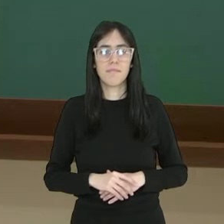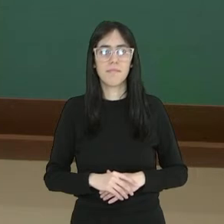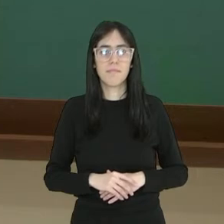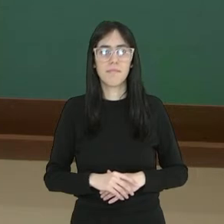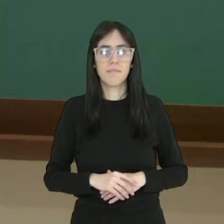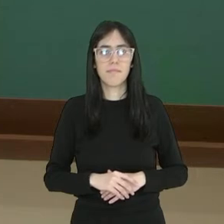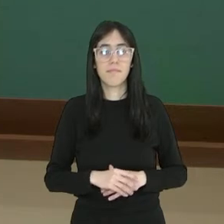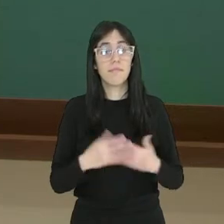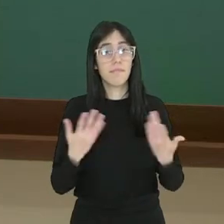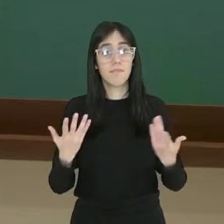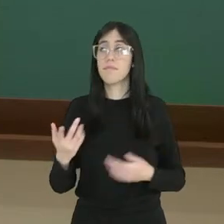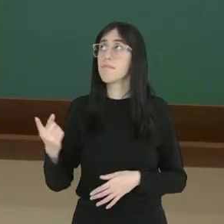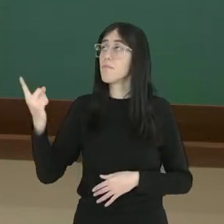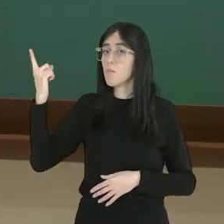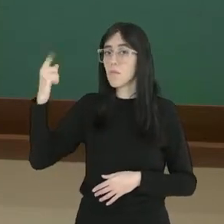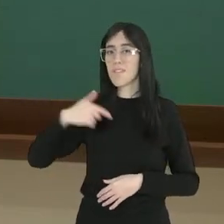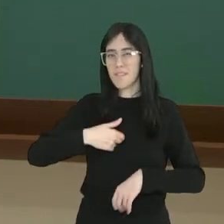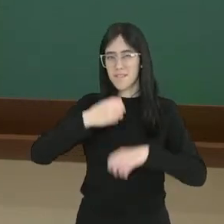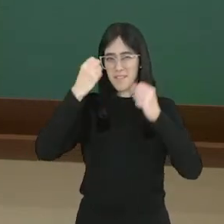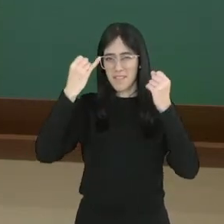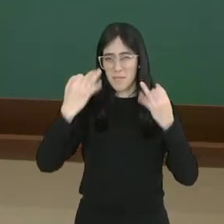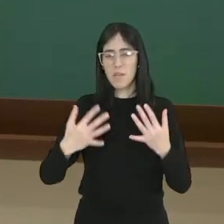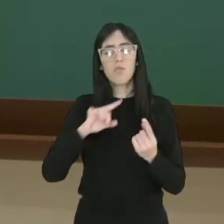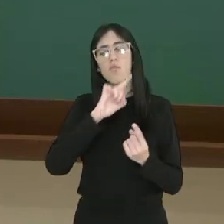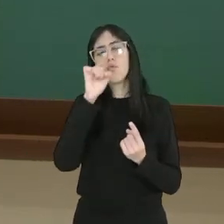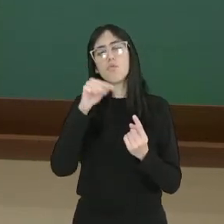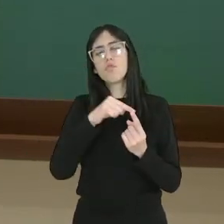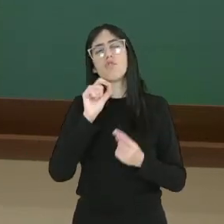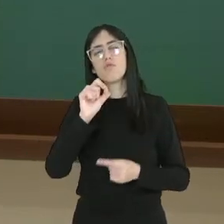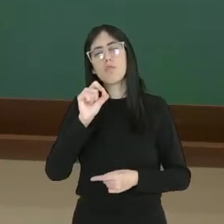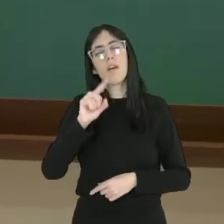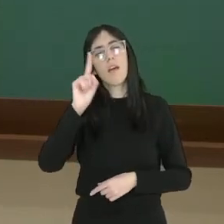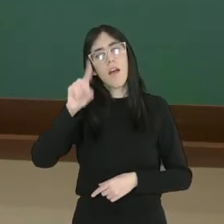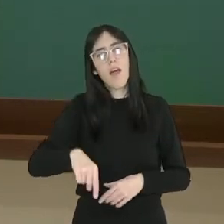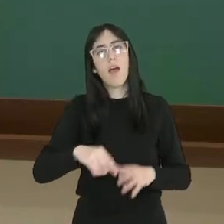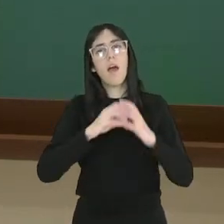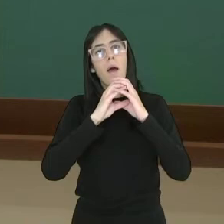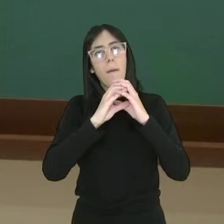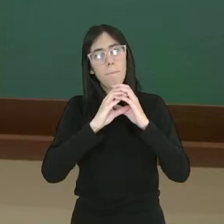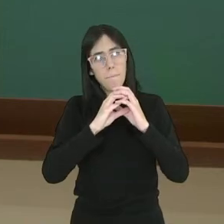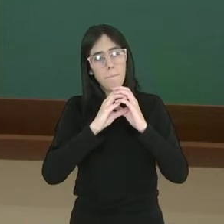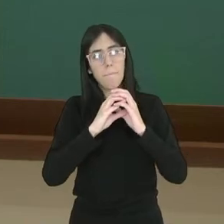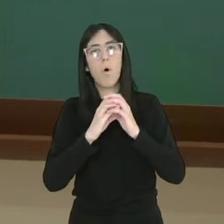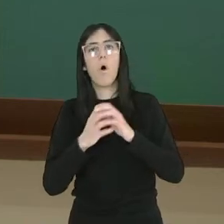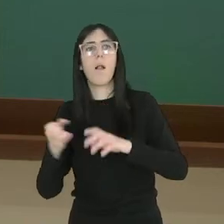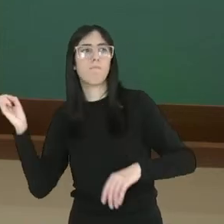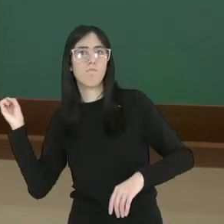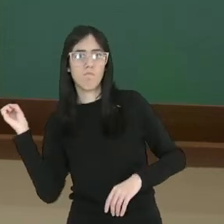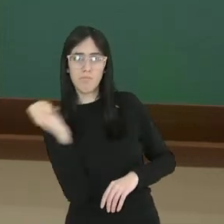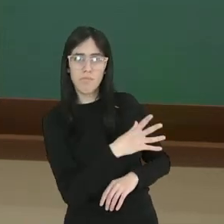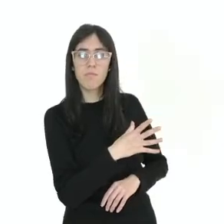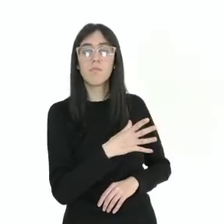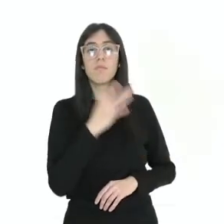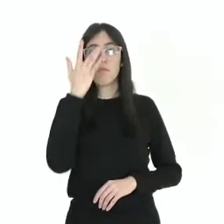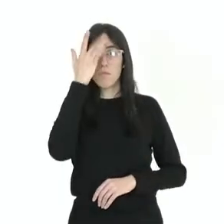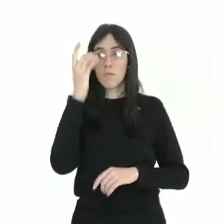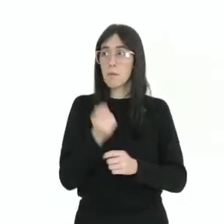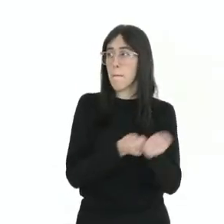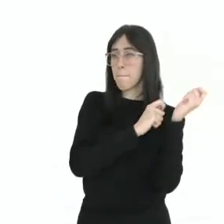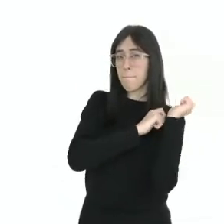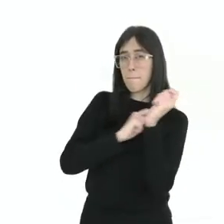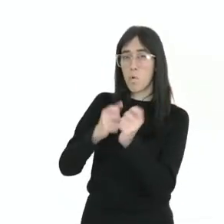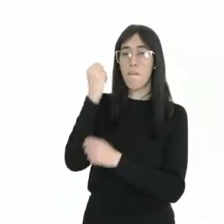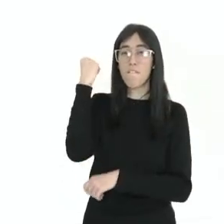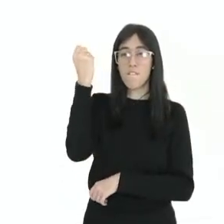O jogo, então, como eu falei para vocês, o objetivo é rebater a bola e percorrer as 4 bases para, assim, marcar mais